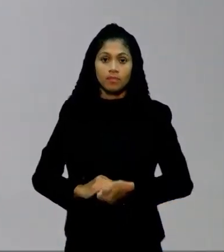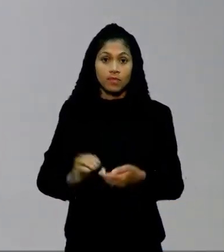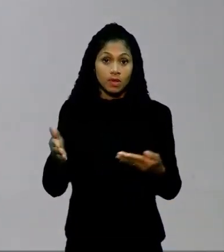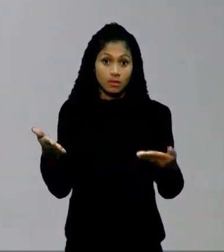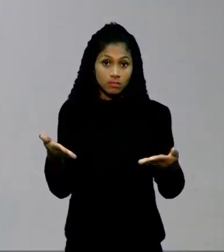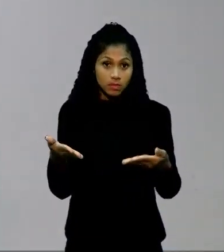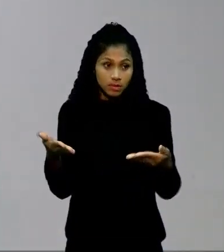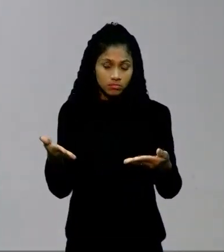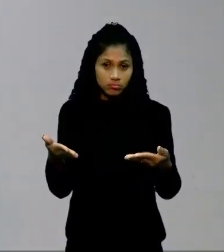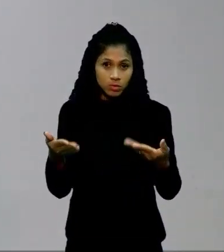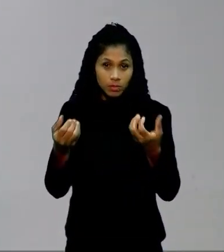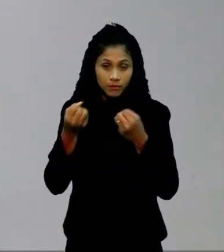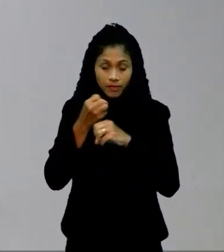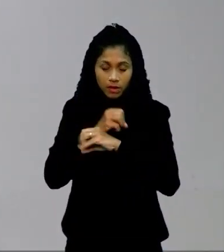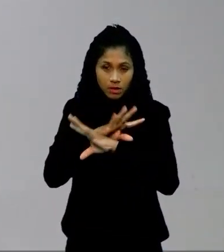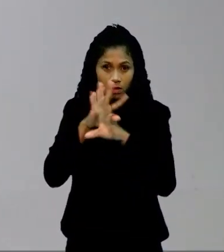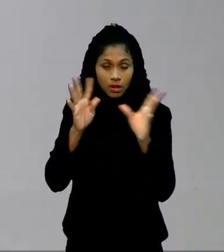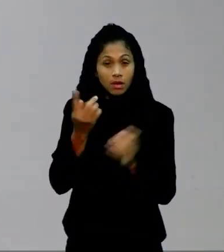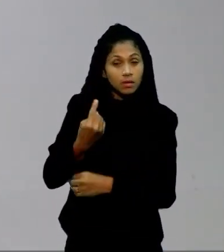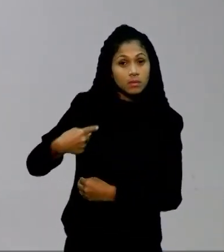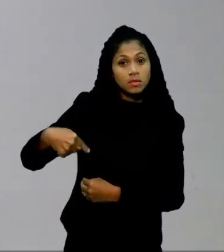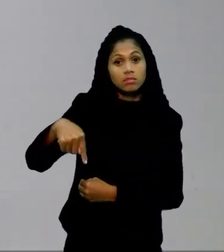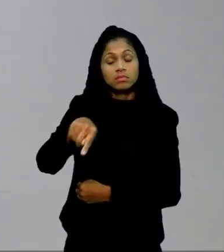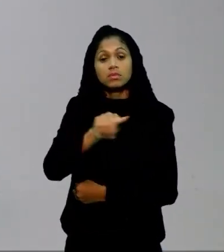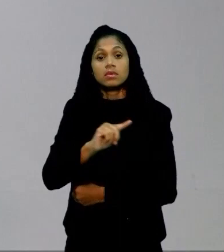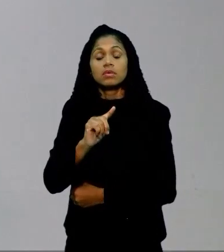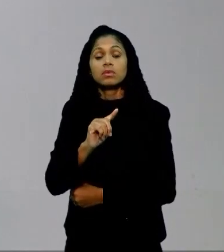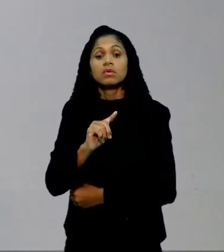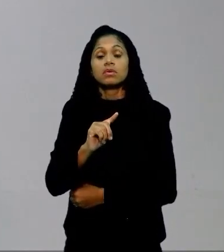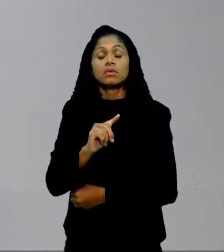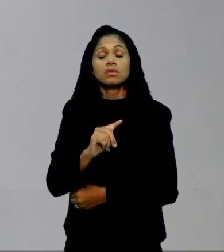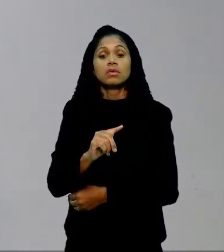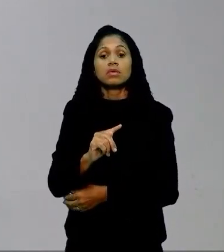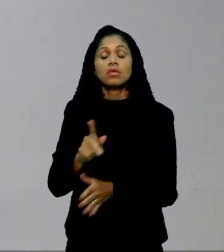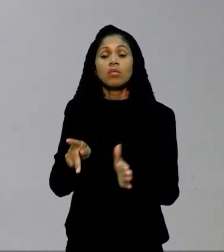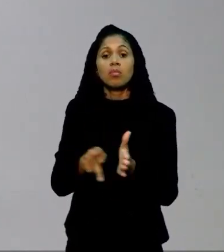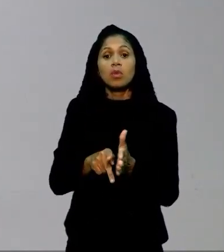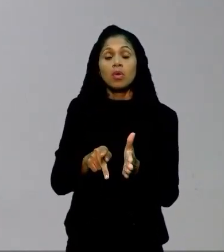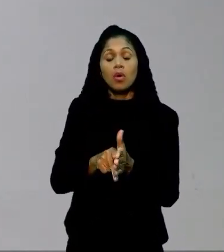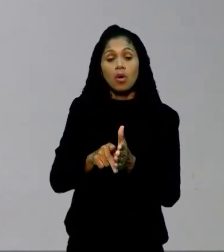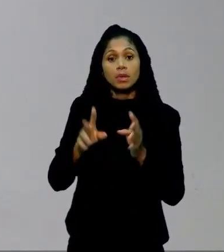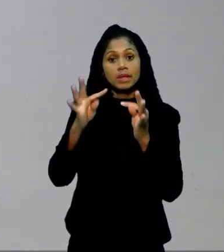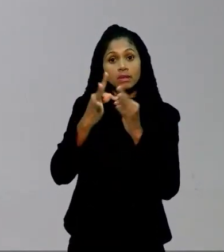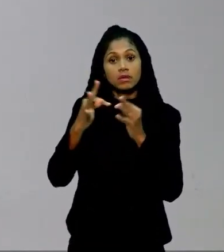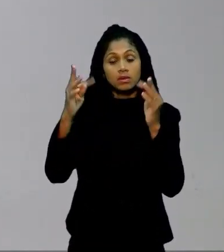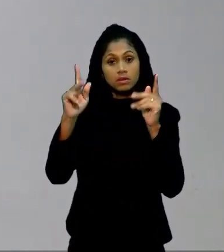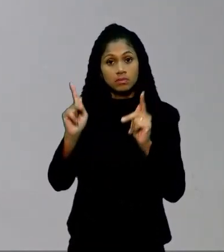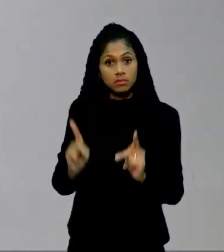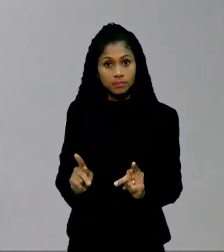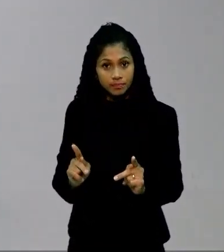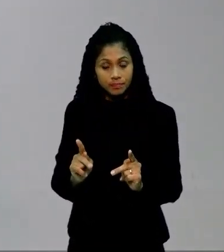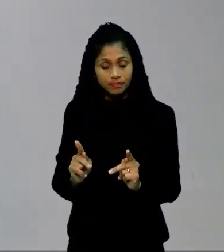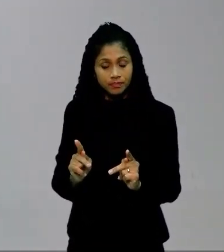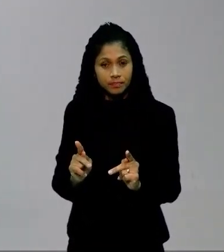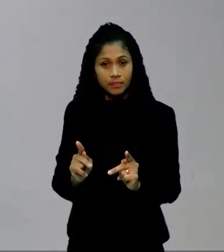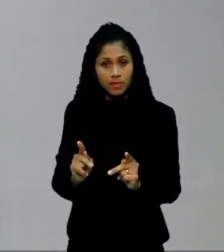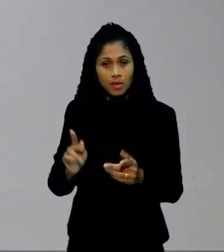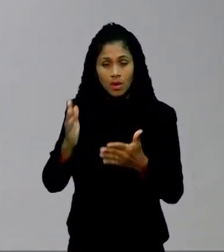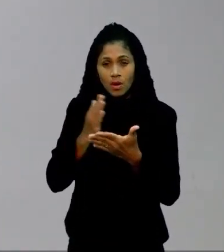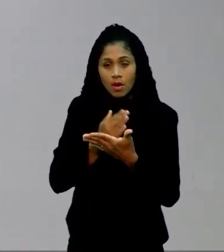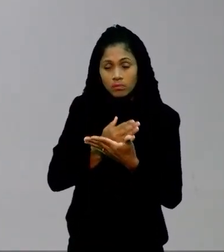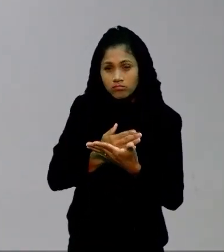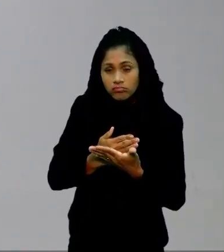Agora eu quero que fique claro para vocês acerca da organização da tabela periódica. A princípio,